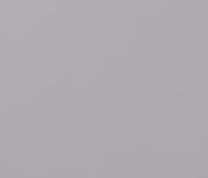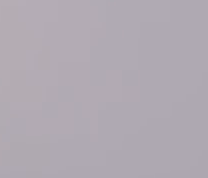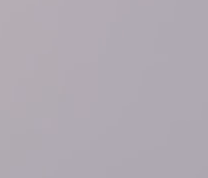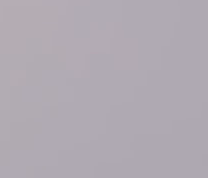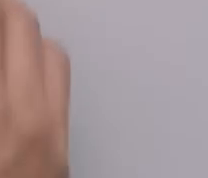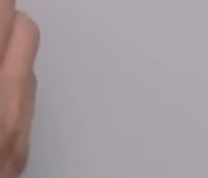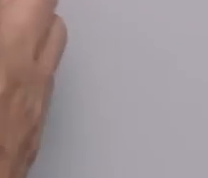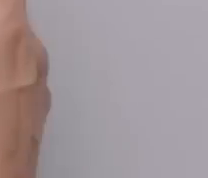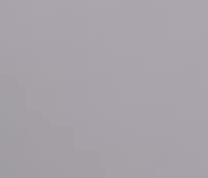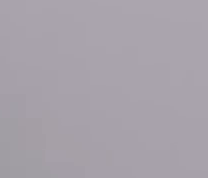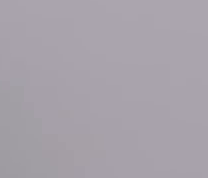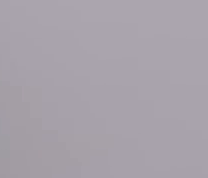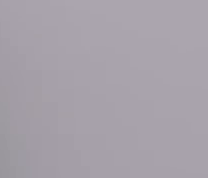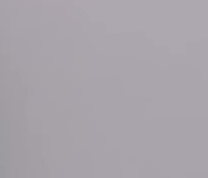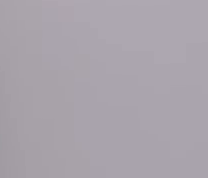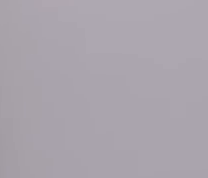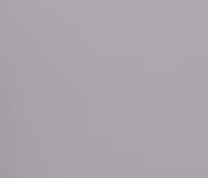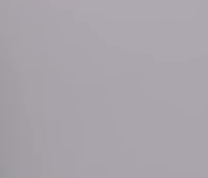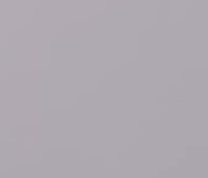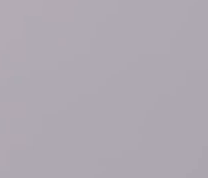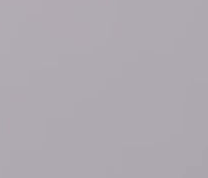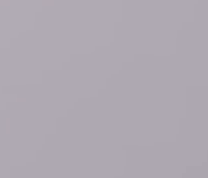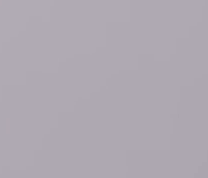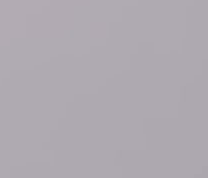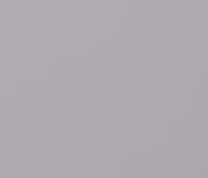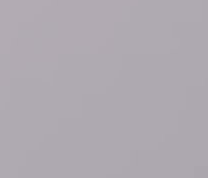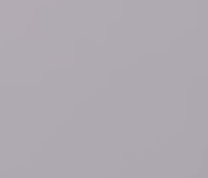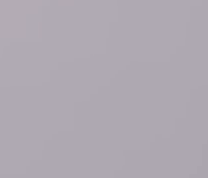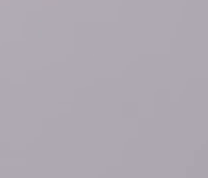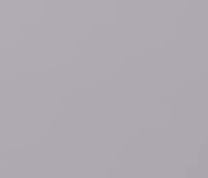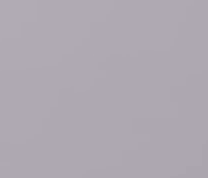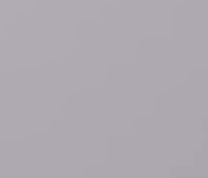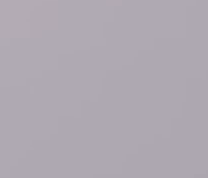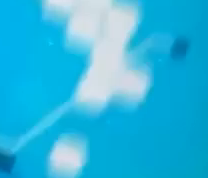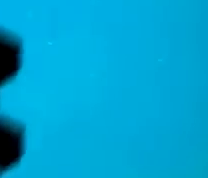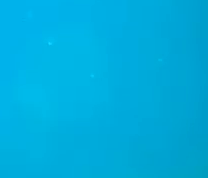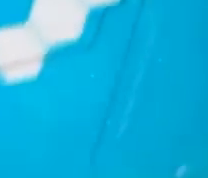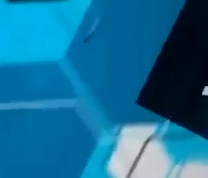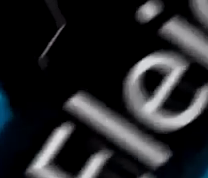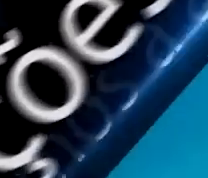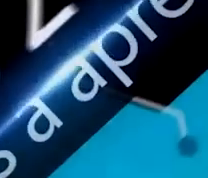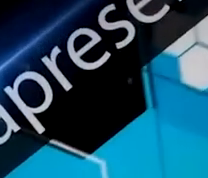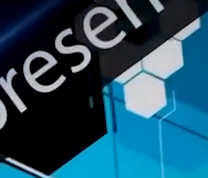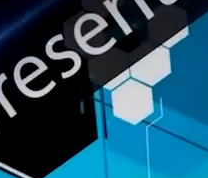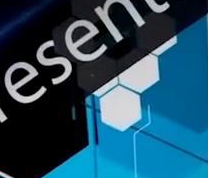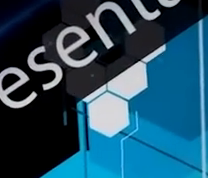brasileiro seja ouvida. Justiça Eleitoral, a justiça da democracia.